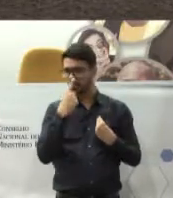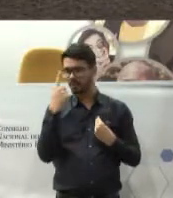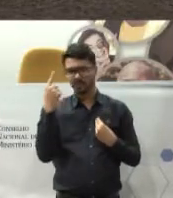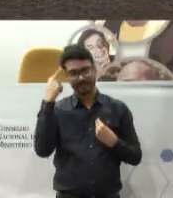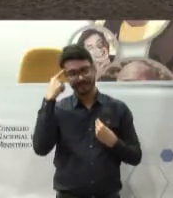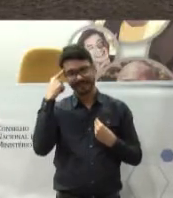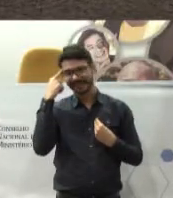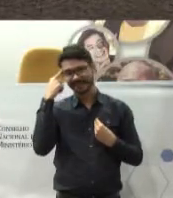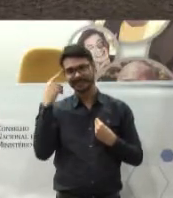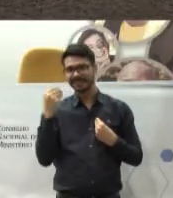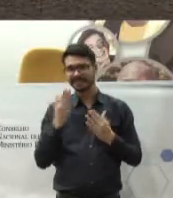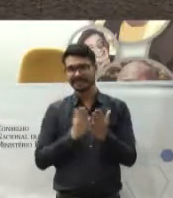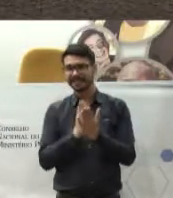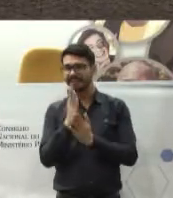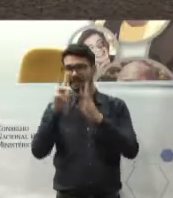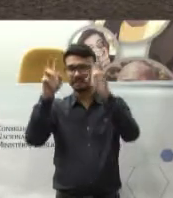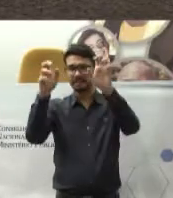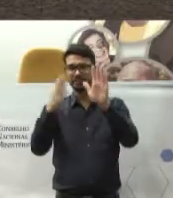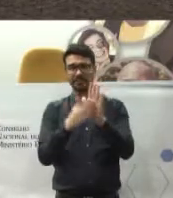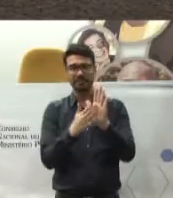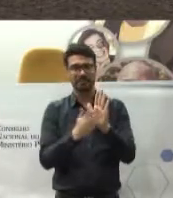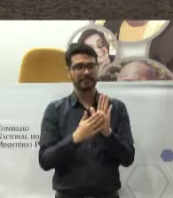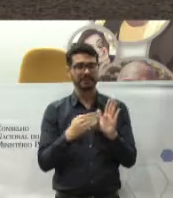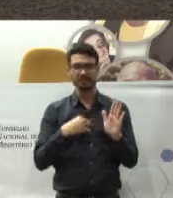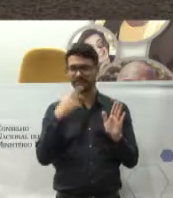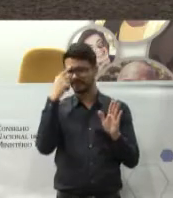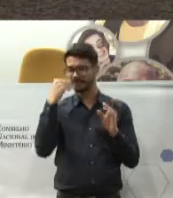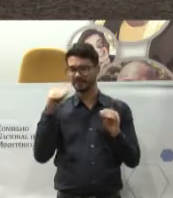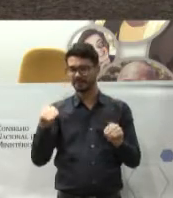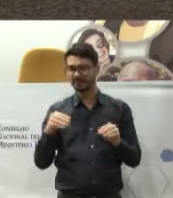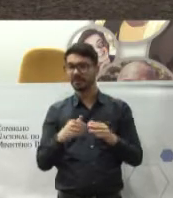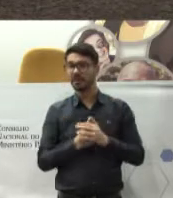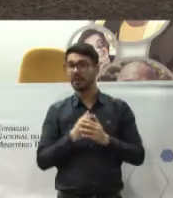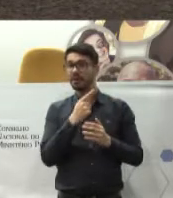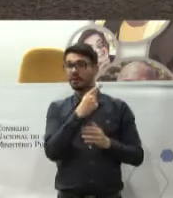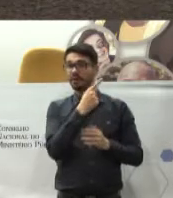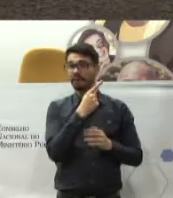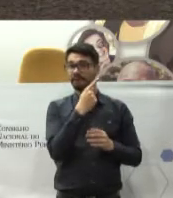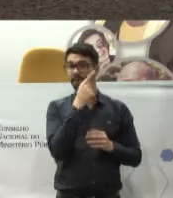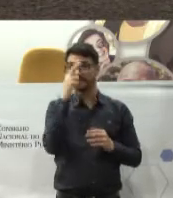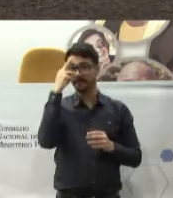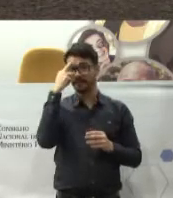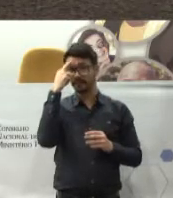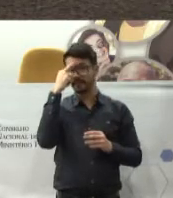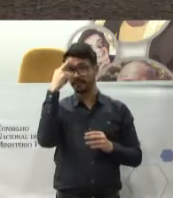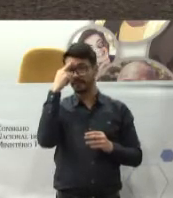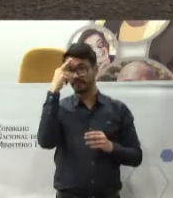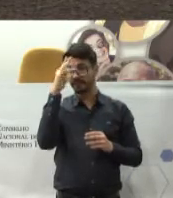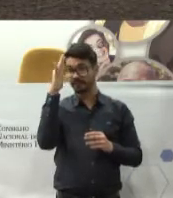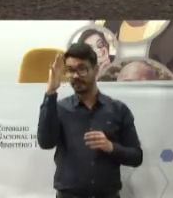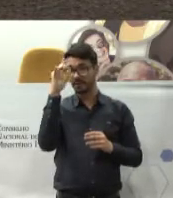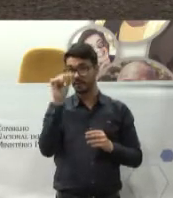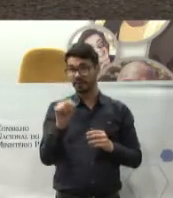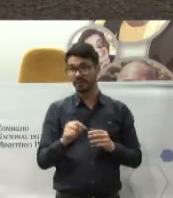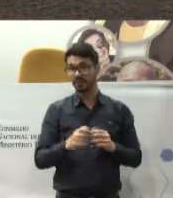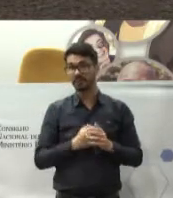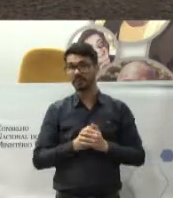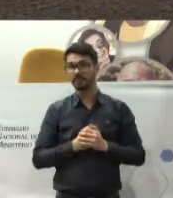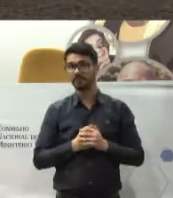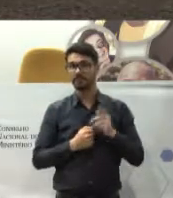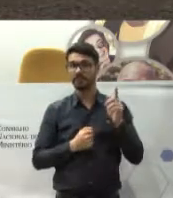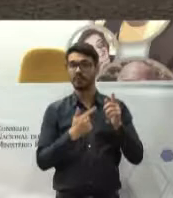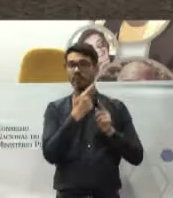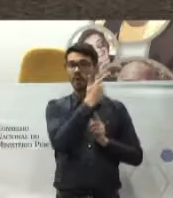mesmo, impensadamente sido proposto. Na verdade, o que trago aqui para os colegas, para a reflexão de todos nós, é um outro